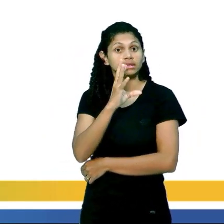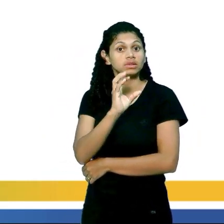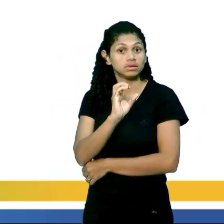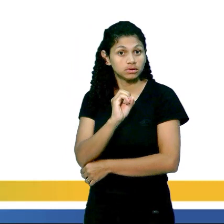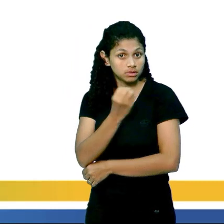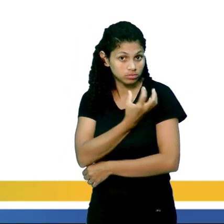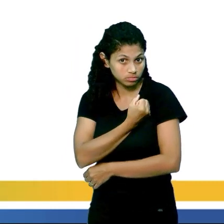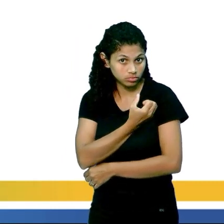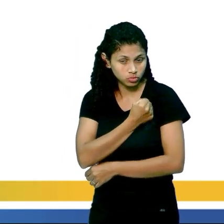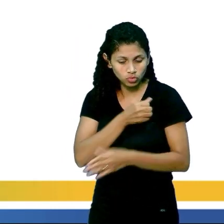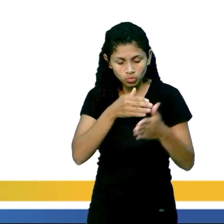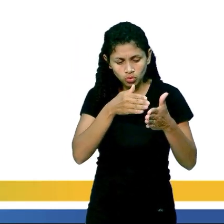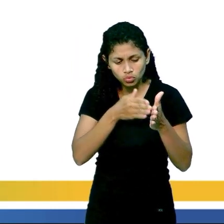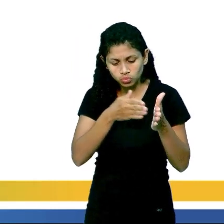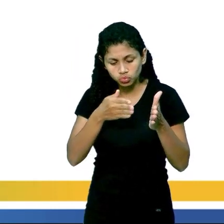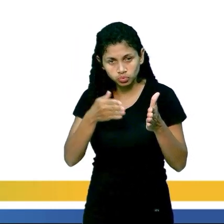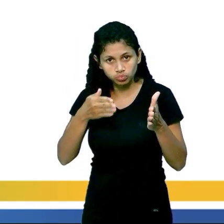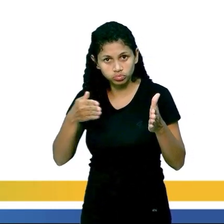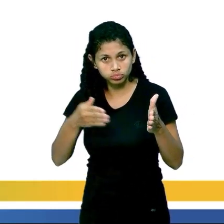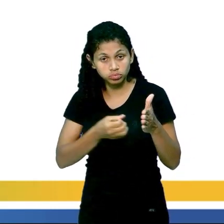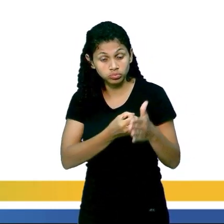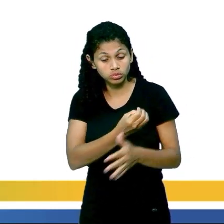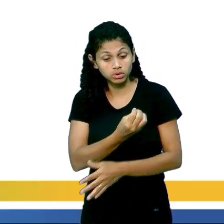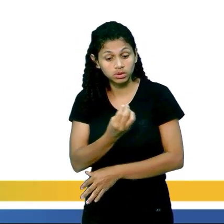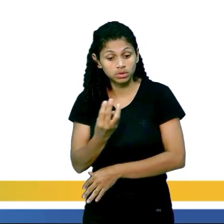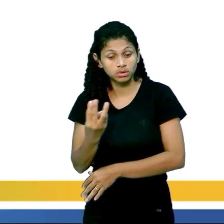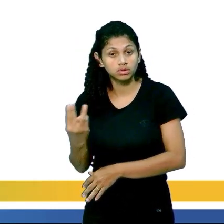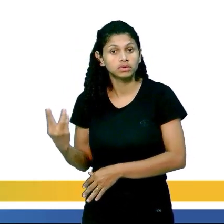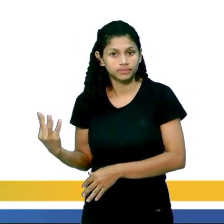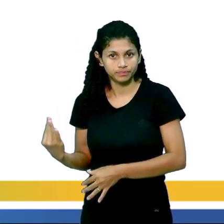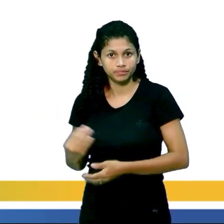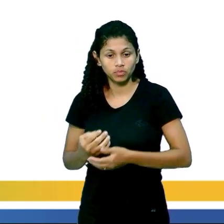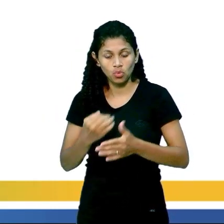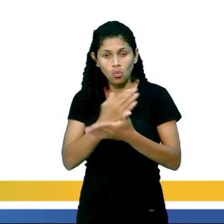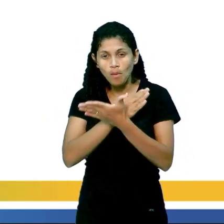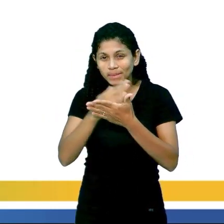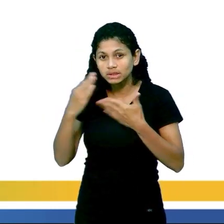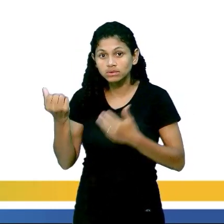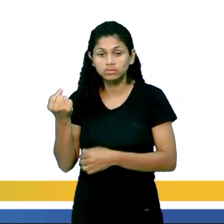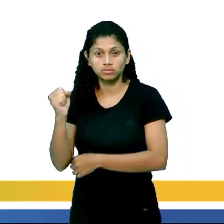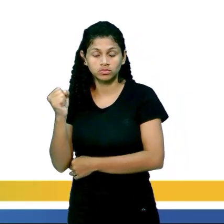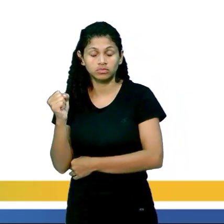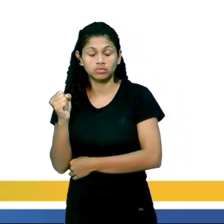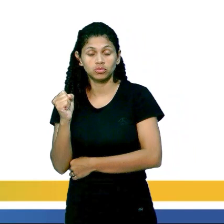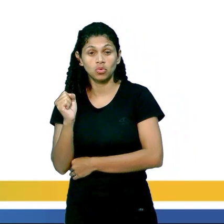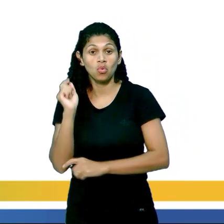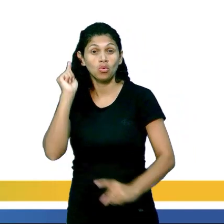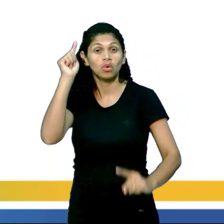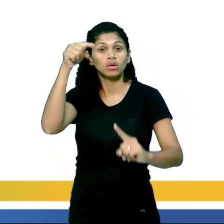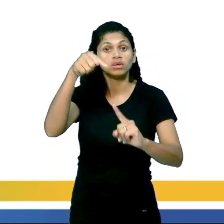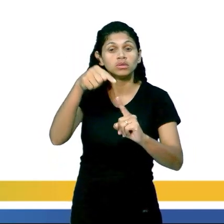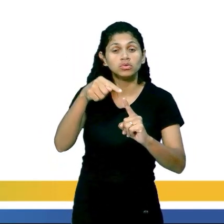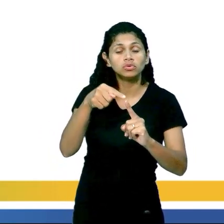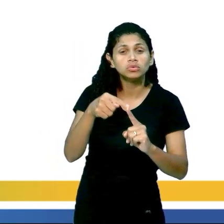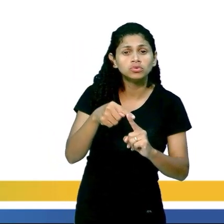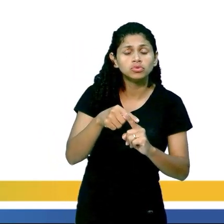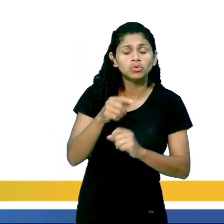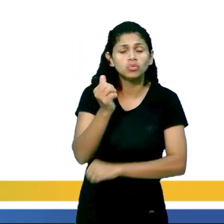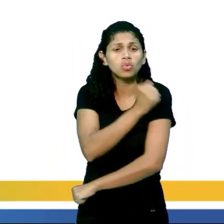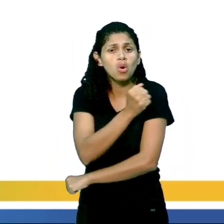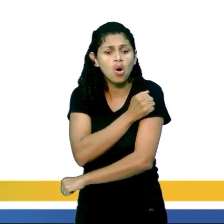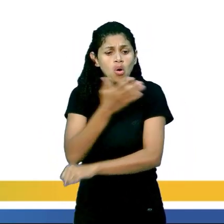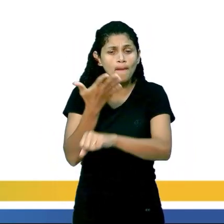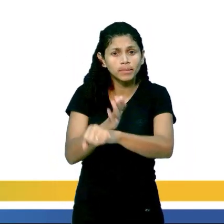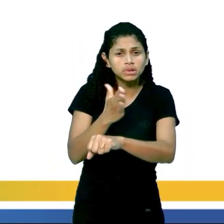naturais consecutivos, começando pelo 8, com o intuito de fazer seus alunos praticarem os